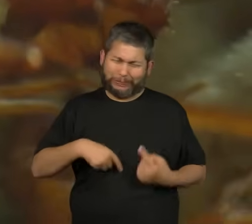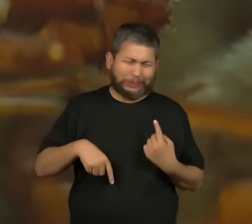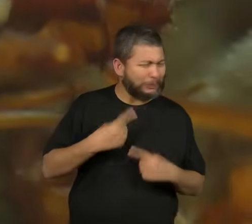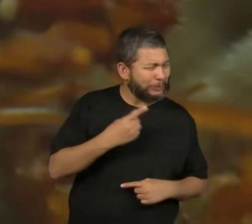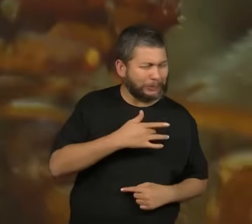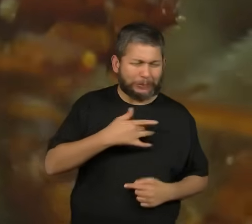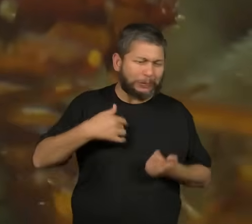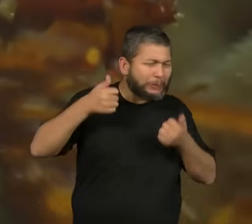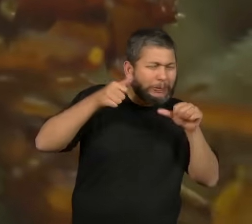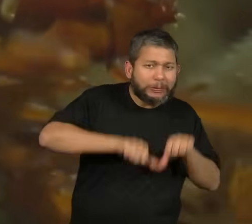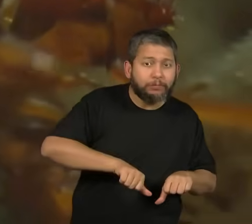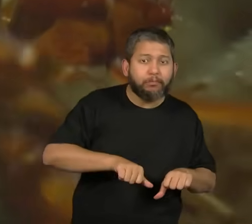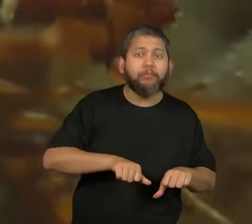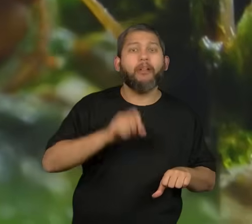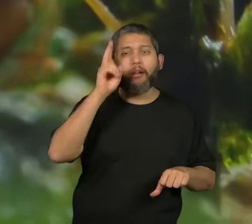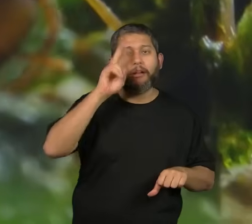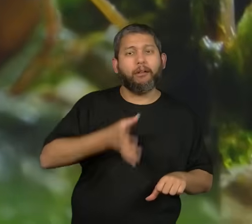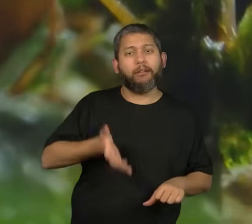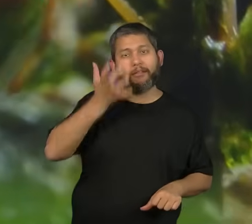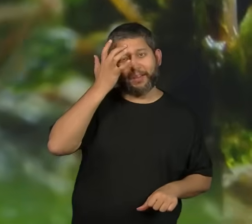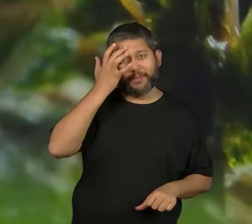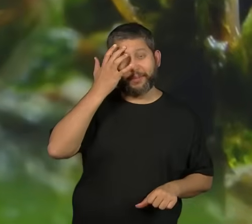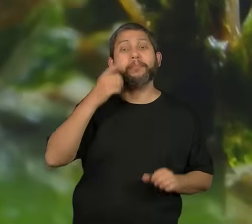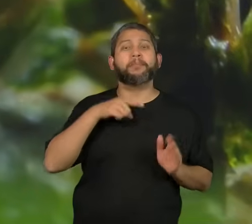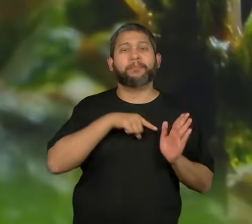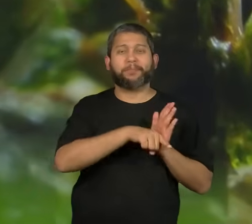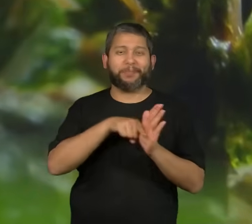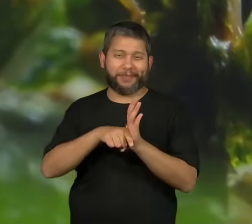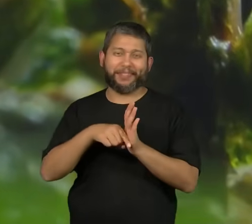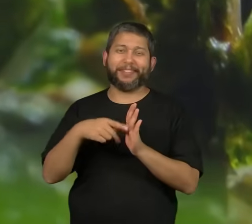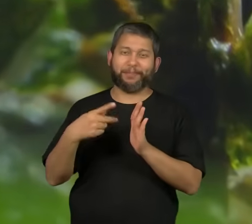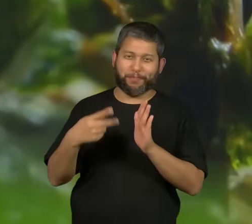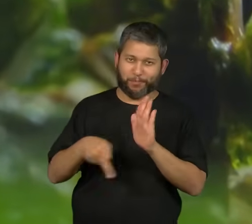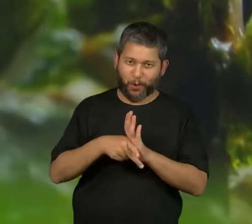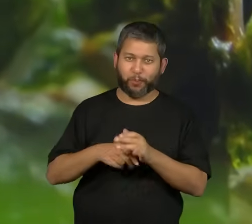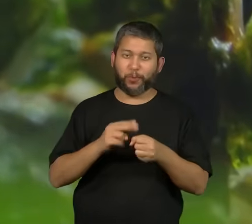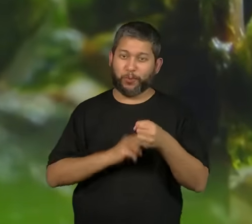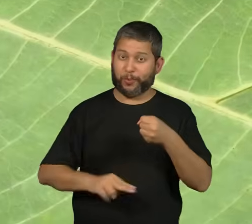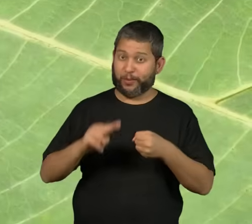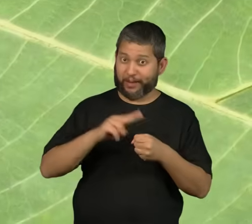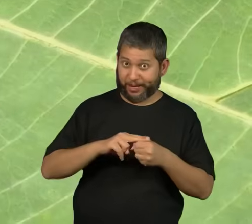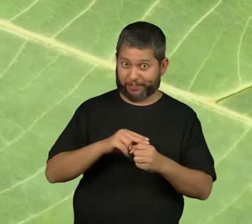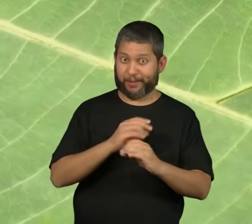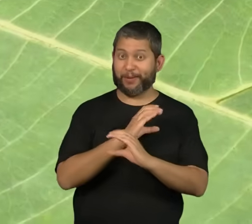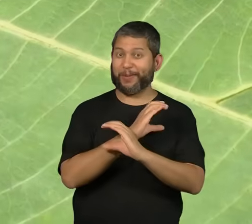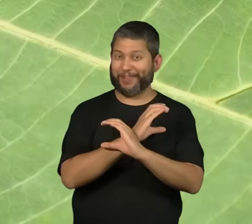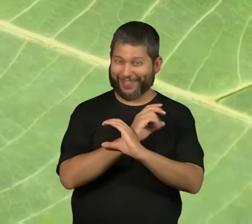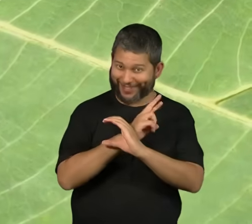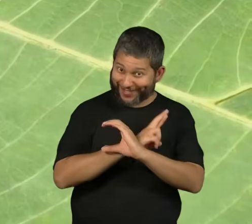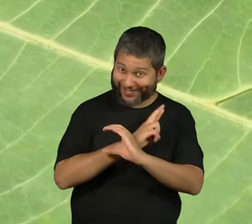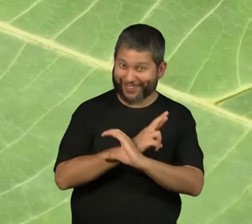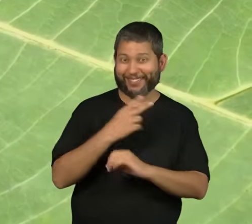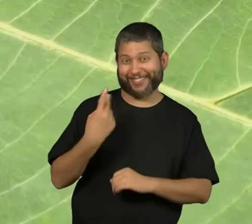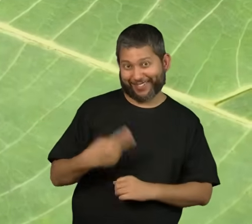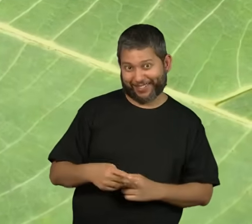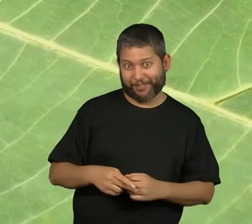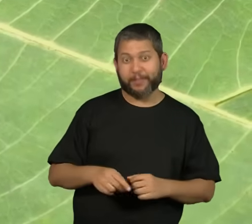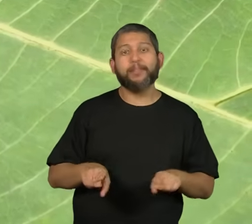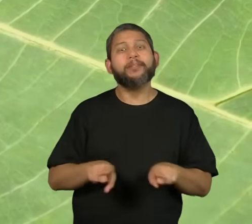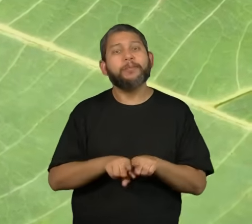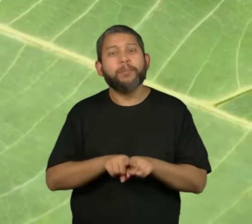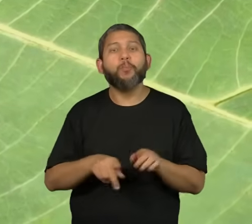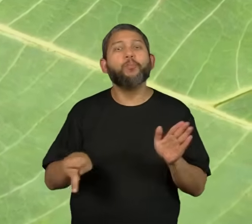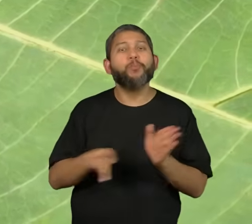em algum momento. É o que revela um estudo de pesquisadores da Unesp de Rio Claro, interior paulista, Universidade Federal